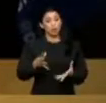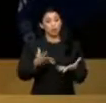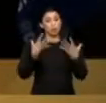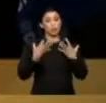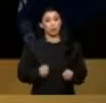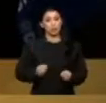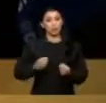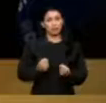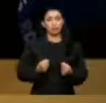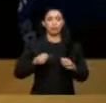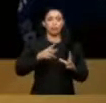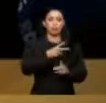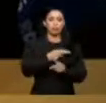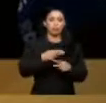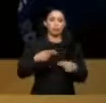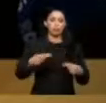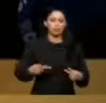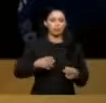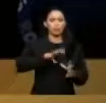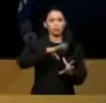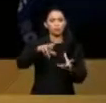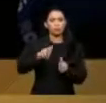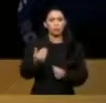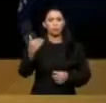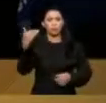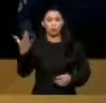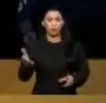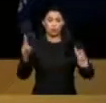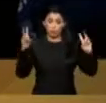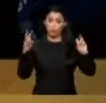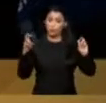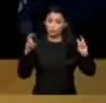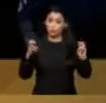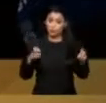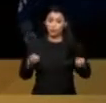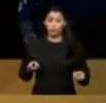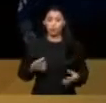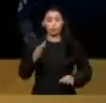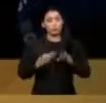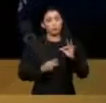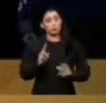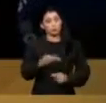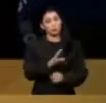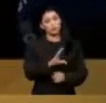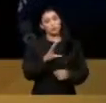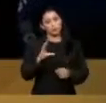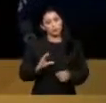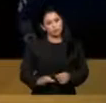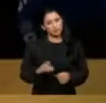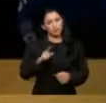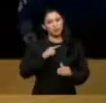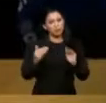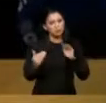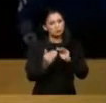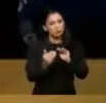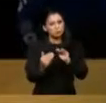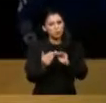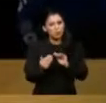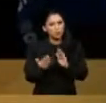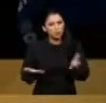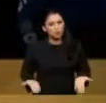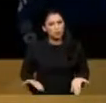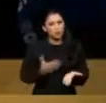essas considerações, cumpre enfrentar o tema submetido a julgamento nesse habeas corpus, que tem tudo a ver com este introito